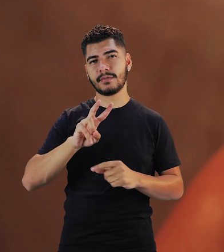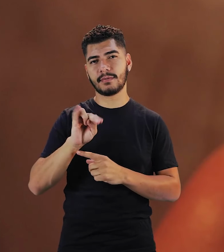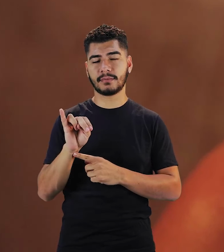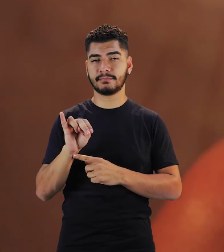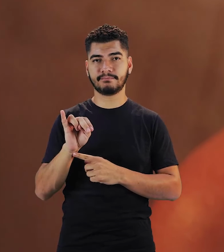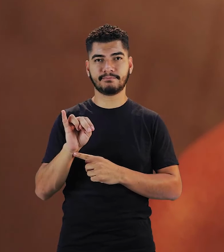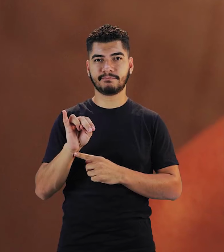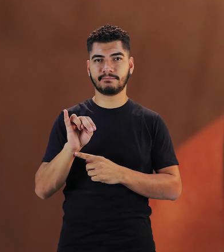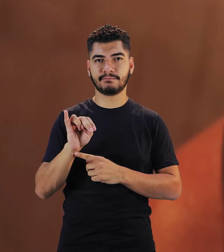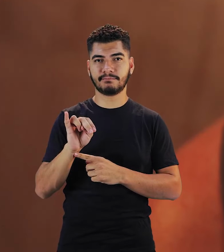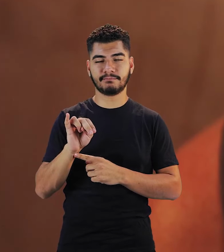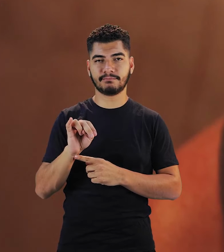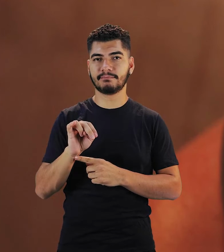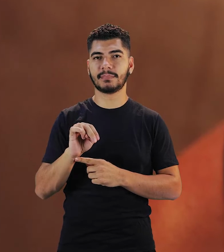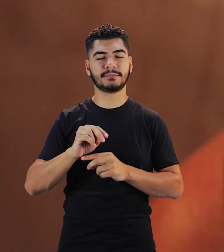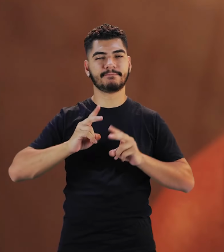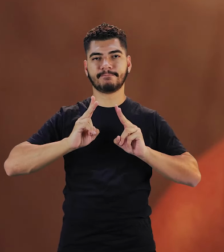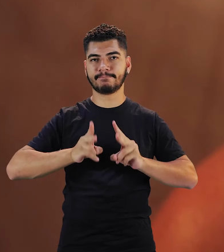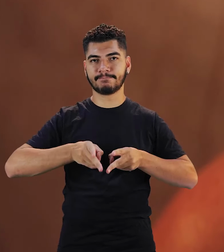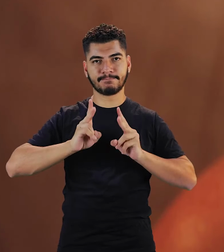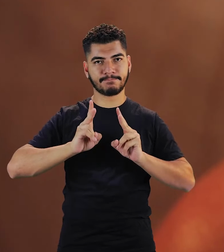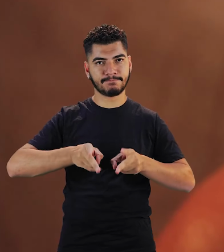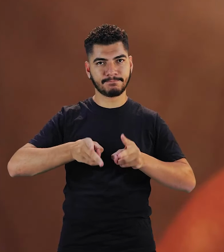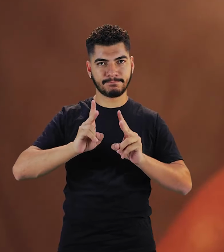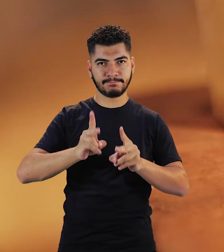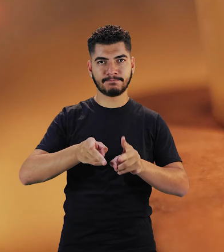Mas não desaparece.